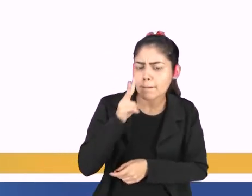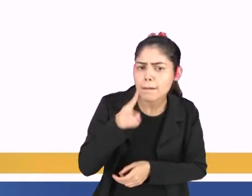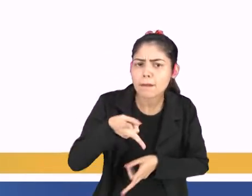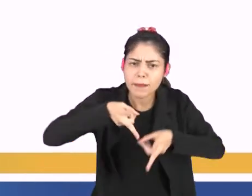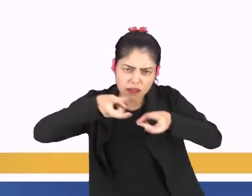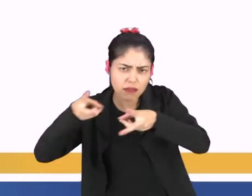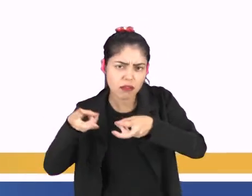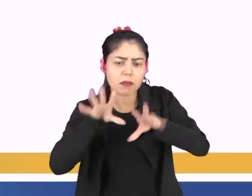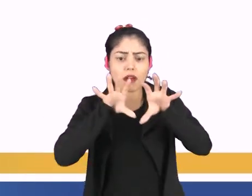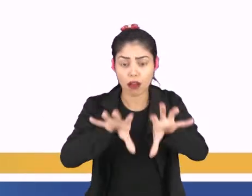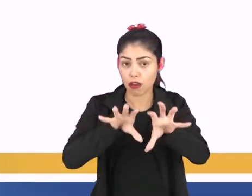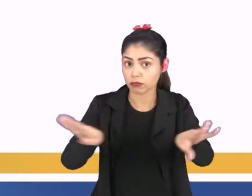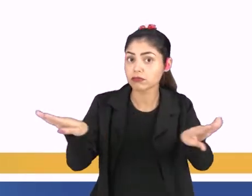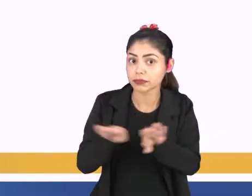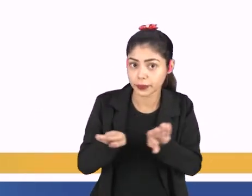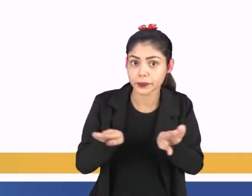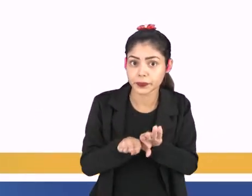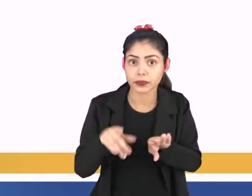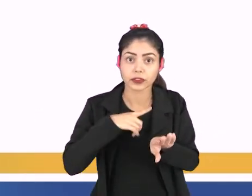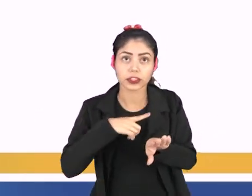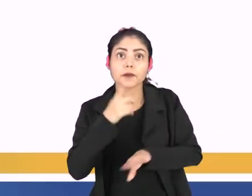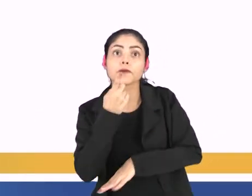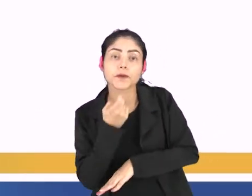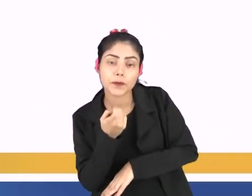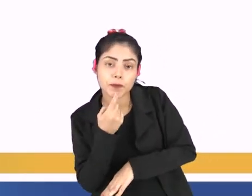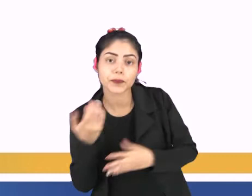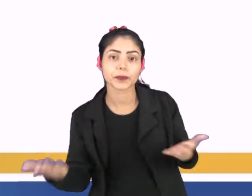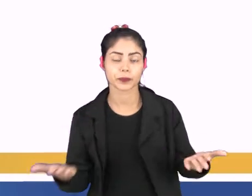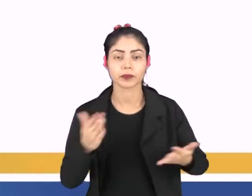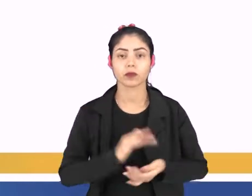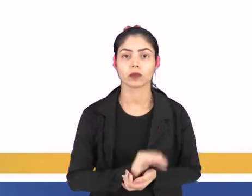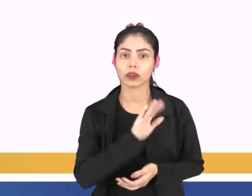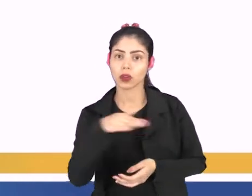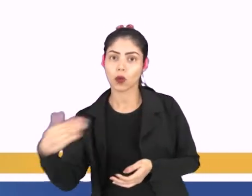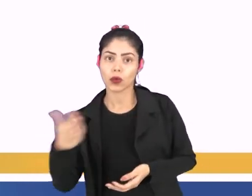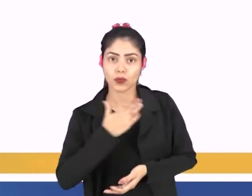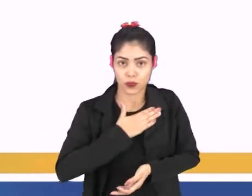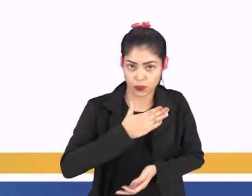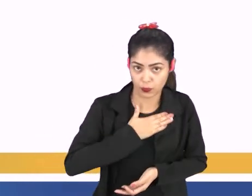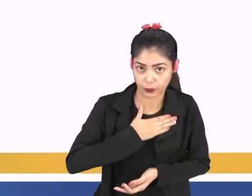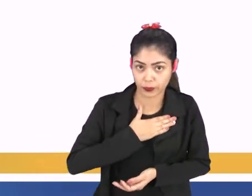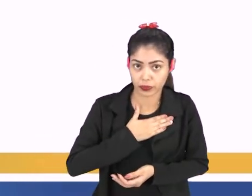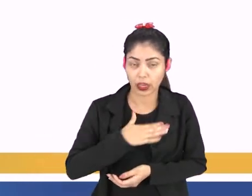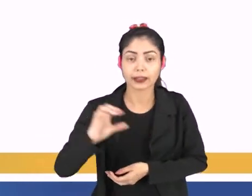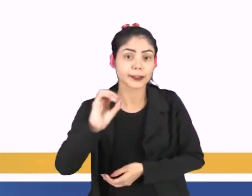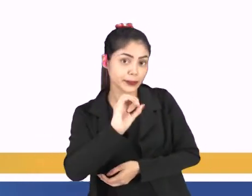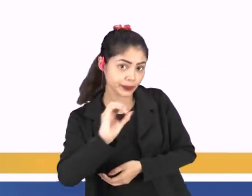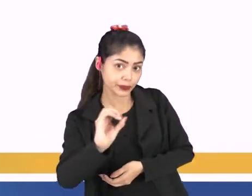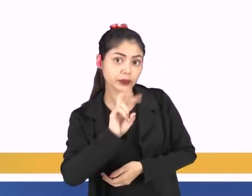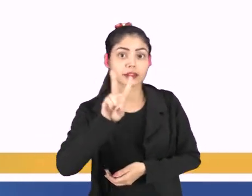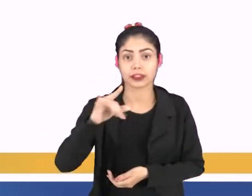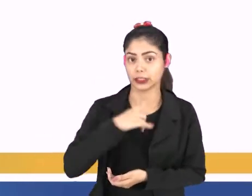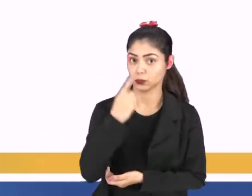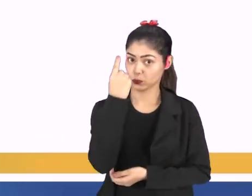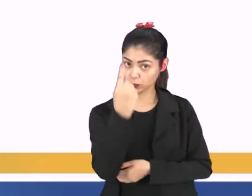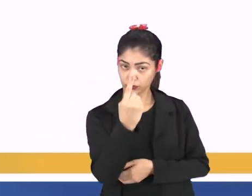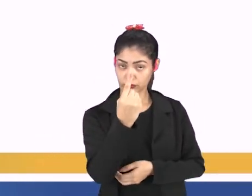nessa situação, todos que estão em vermelho, quando o meu binômio foi elevado a zero, nós temos um